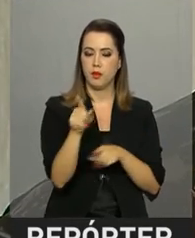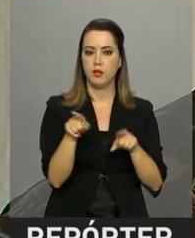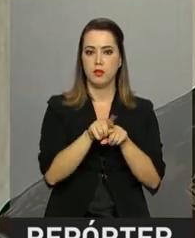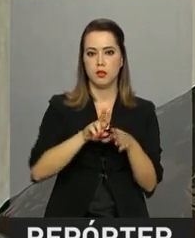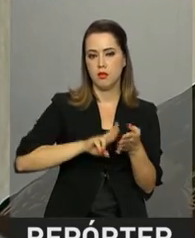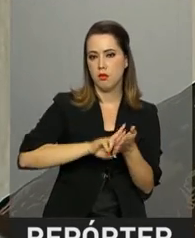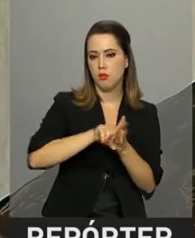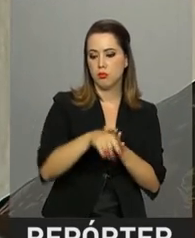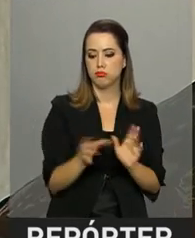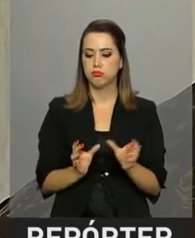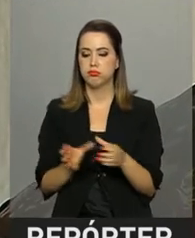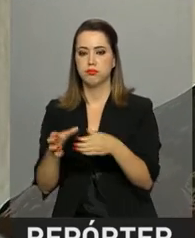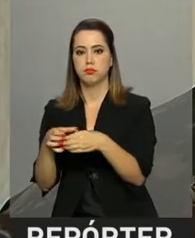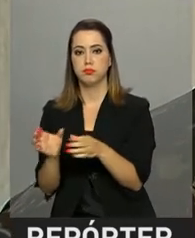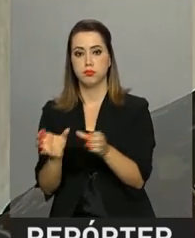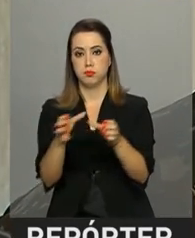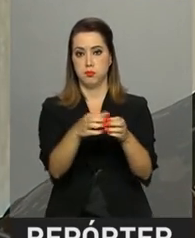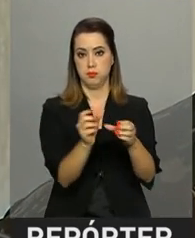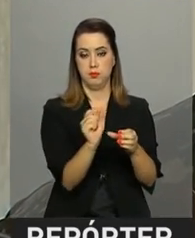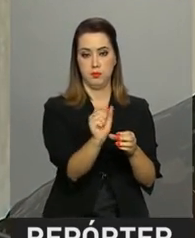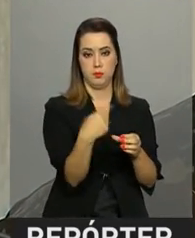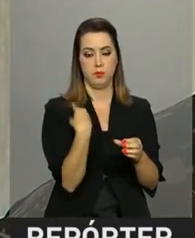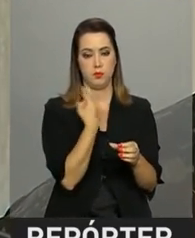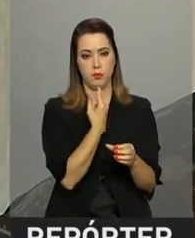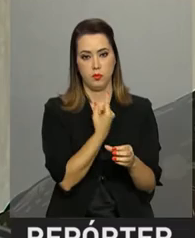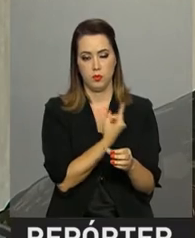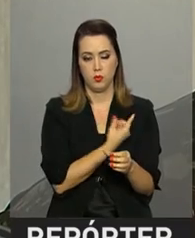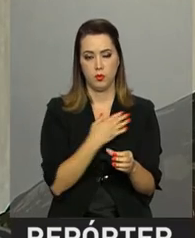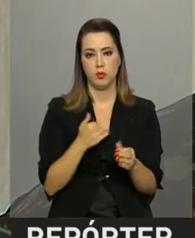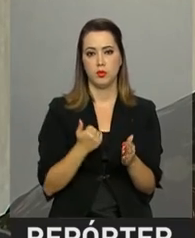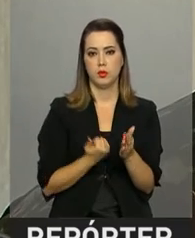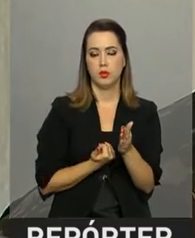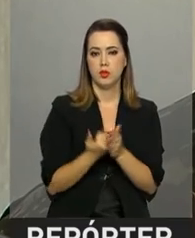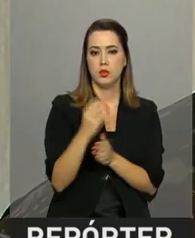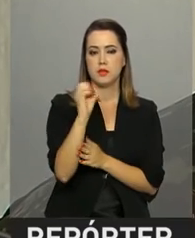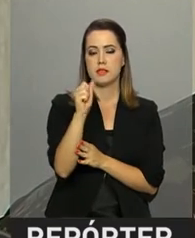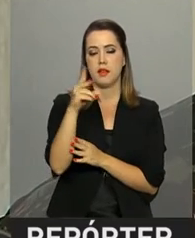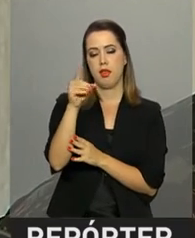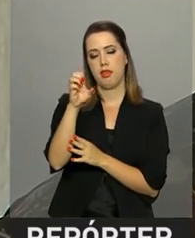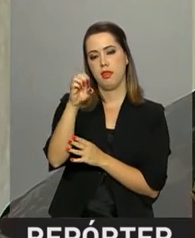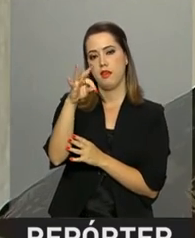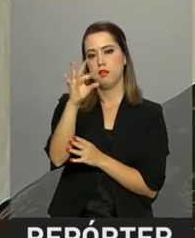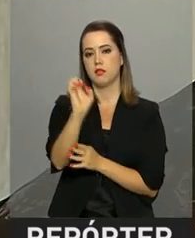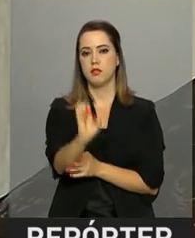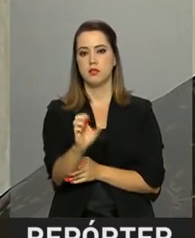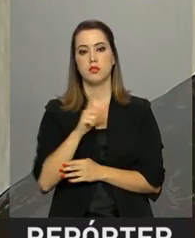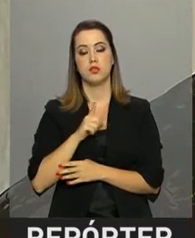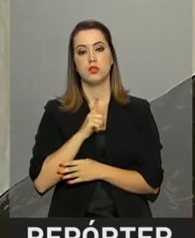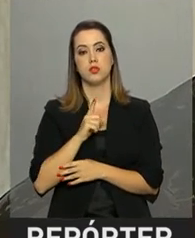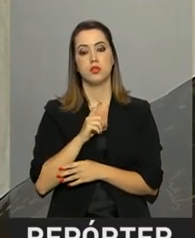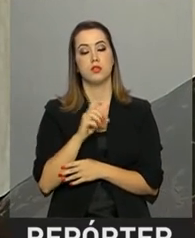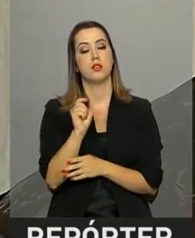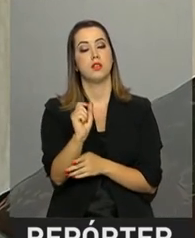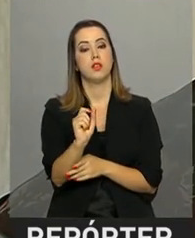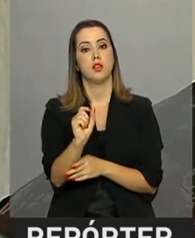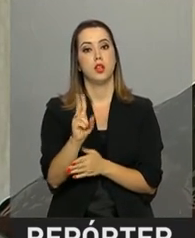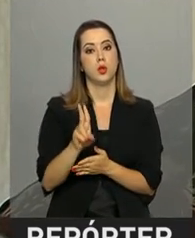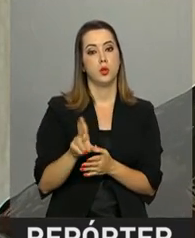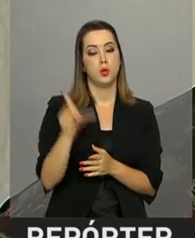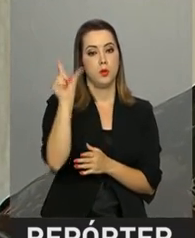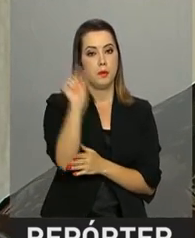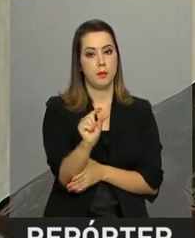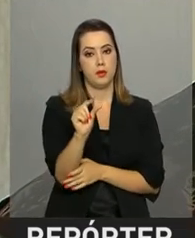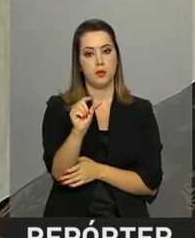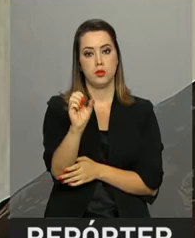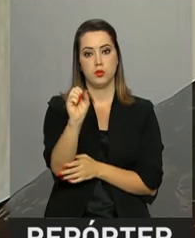da Academia Militar das Agulhas Negras, nossos cadetes da AMAN, que portam inclusive a miniatura do Sabre de Caxias,